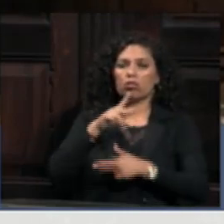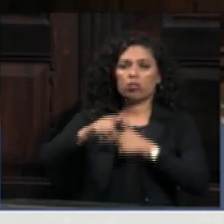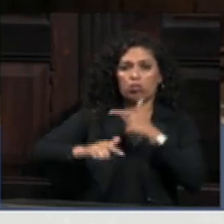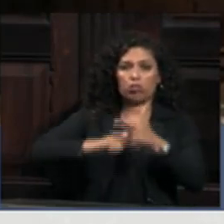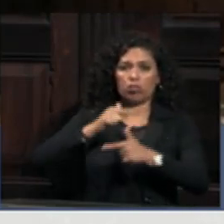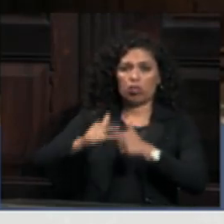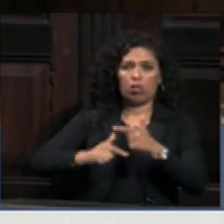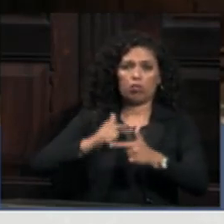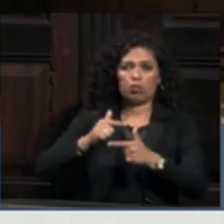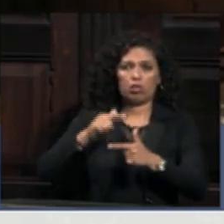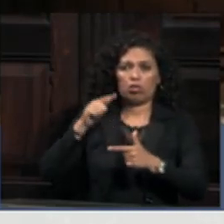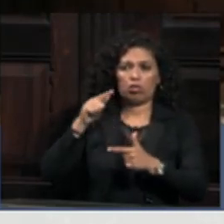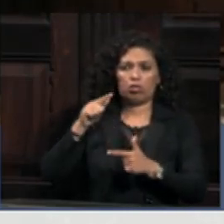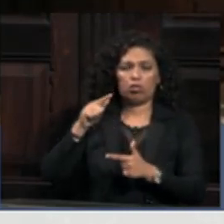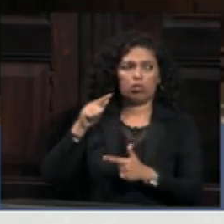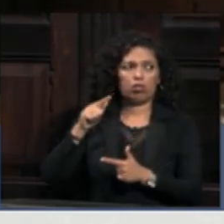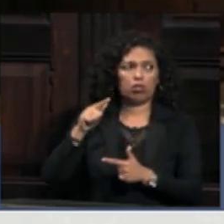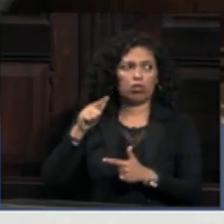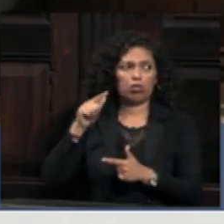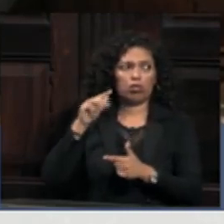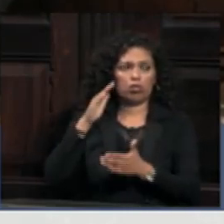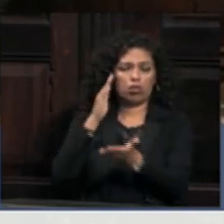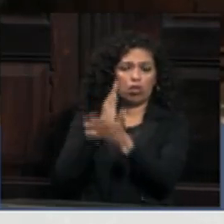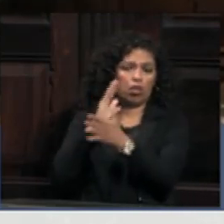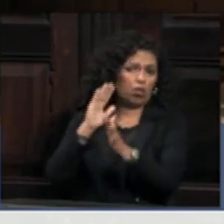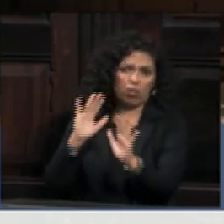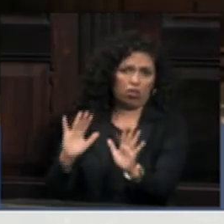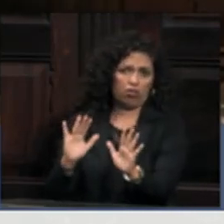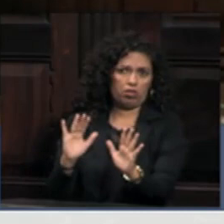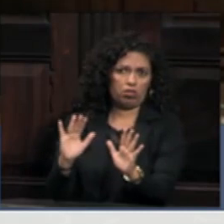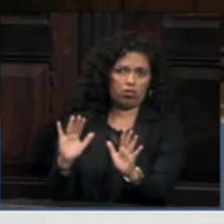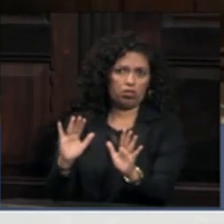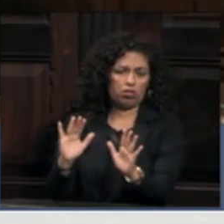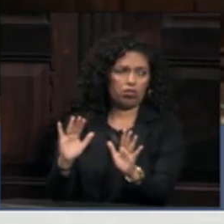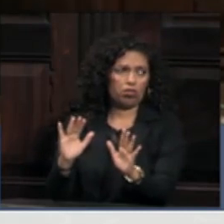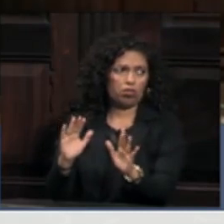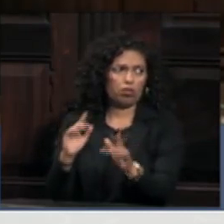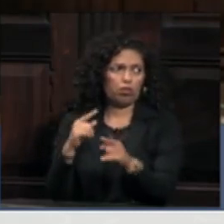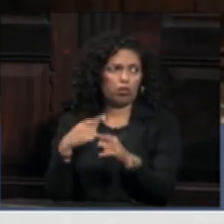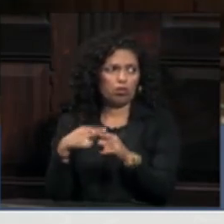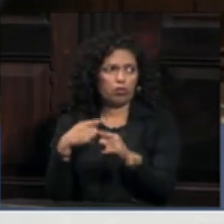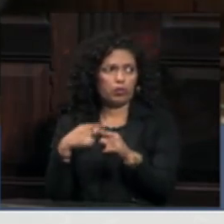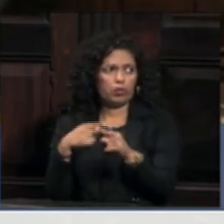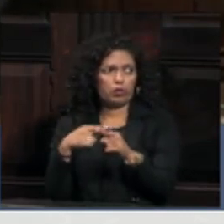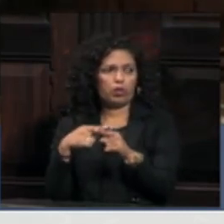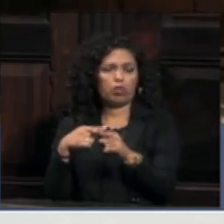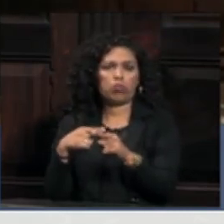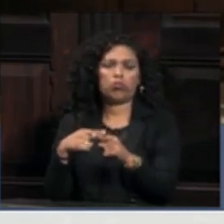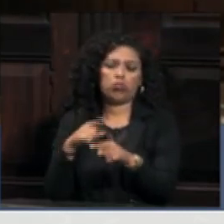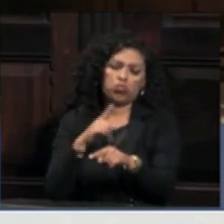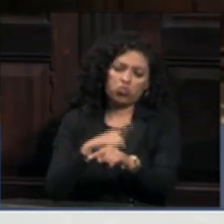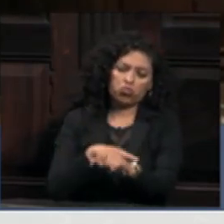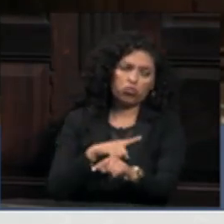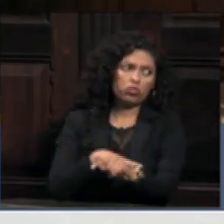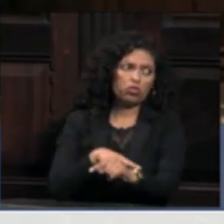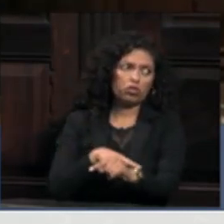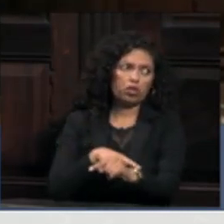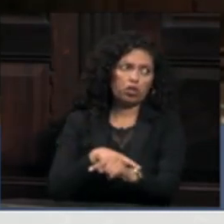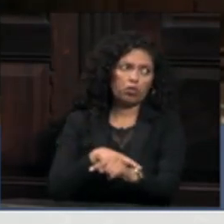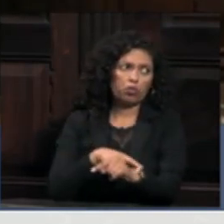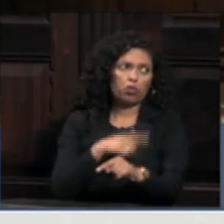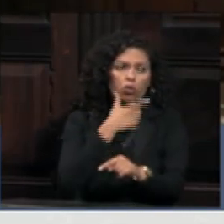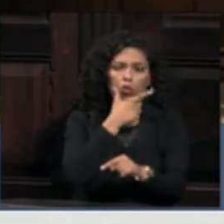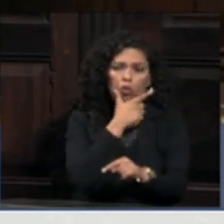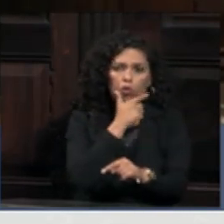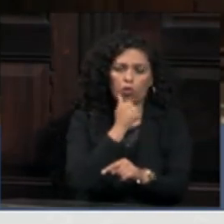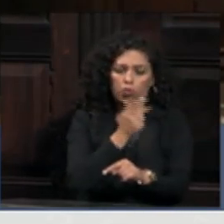já teria sido abortada em função da reação. Porque, num determinado momento, o presidente